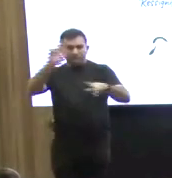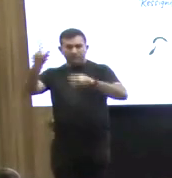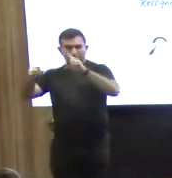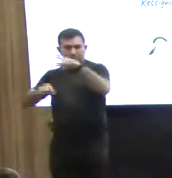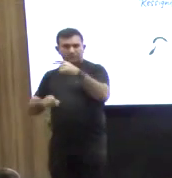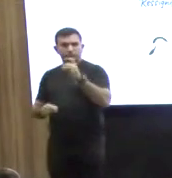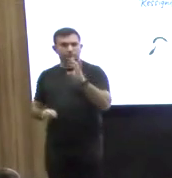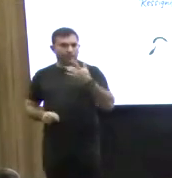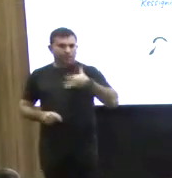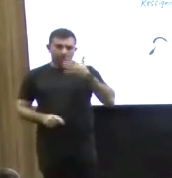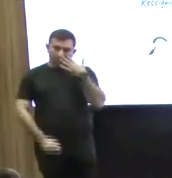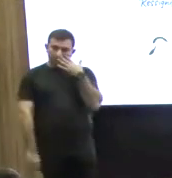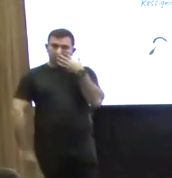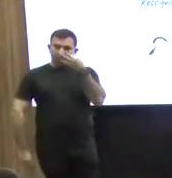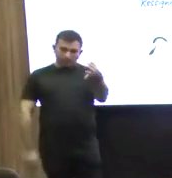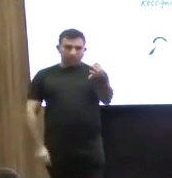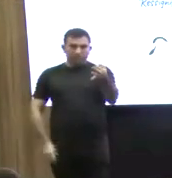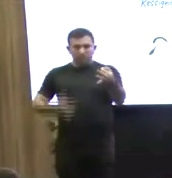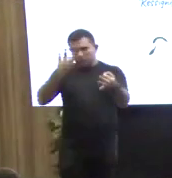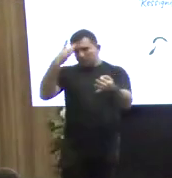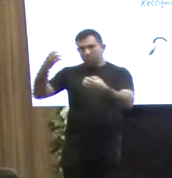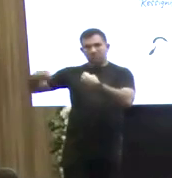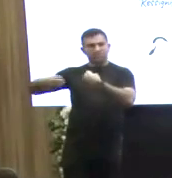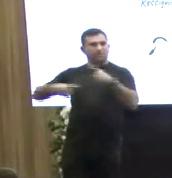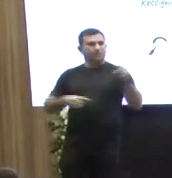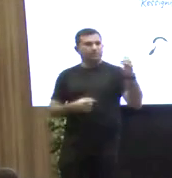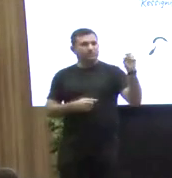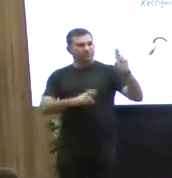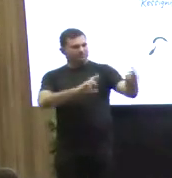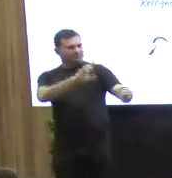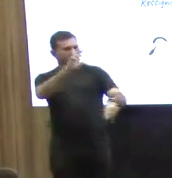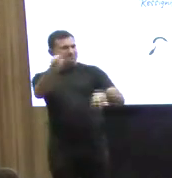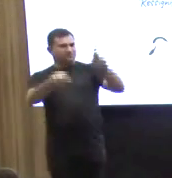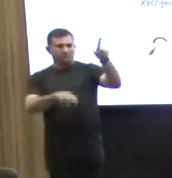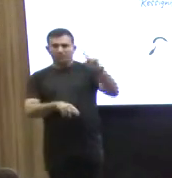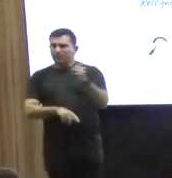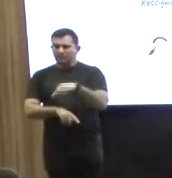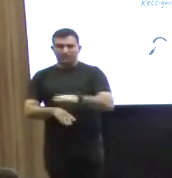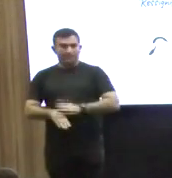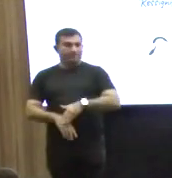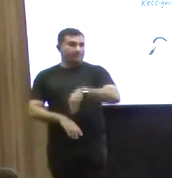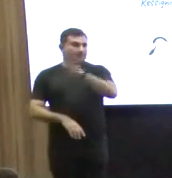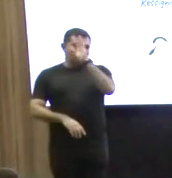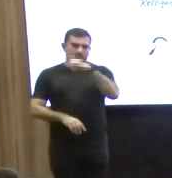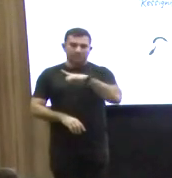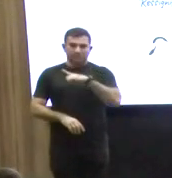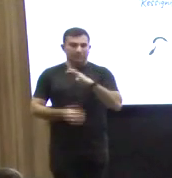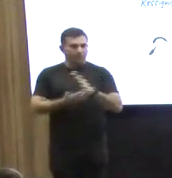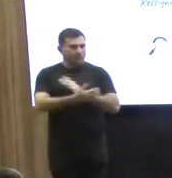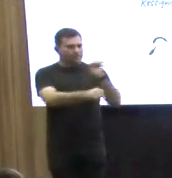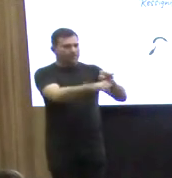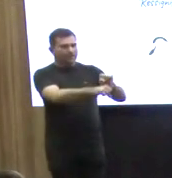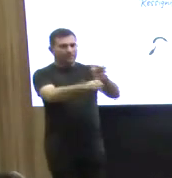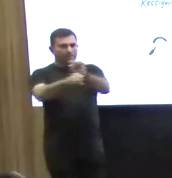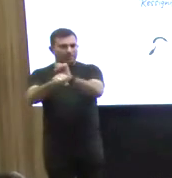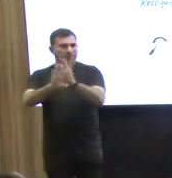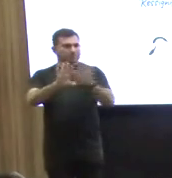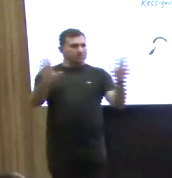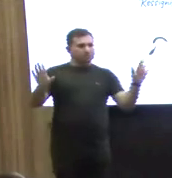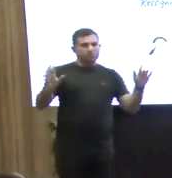ensinaram como diferente. São muito mais do que isso, representam muito mais do que isso. E não são estáticas. Ao longo da humanidade também,